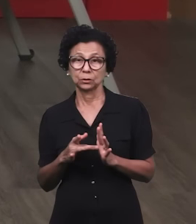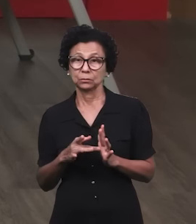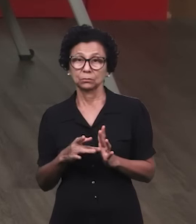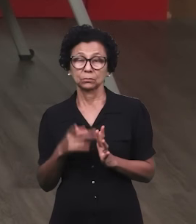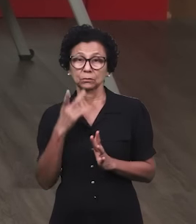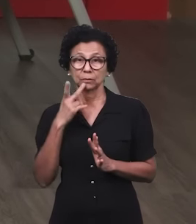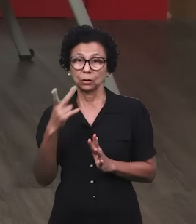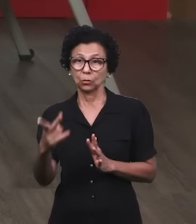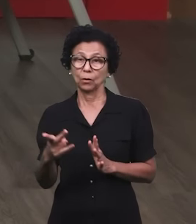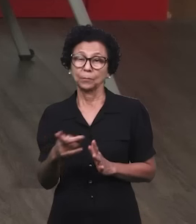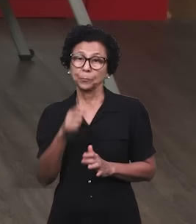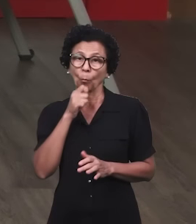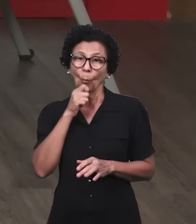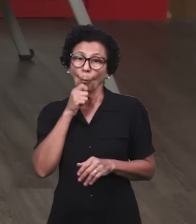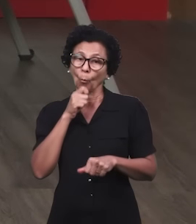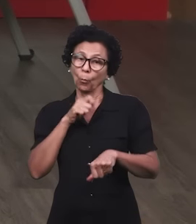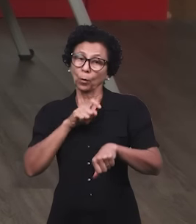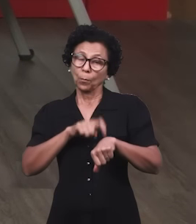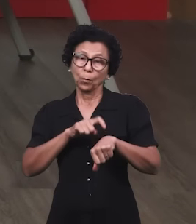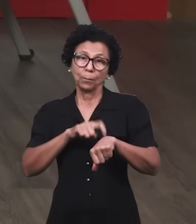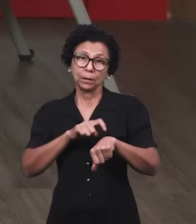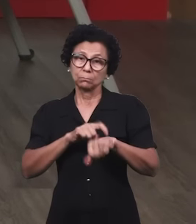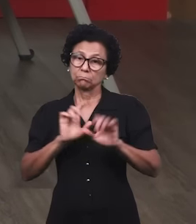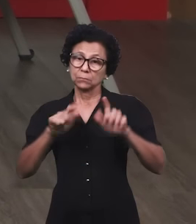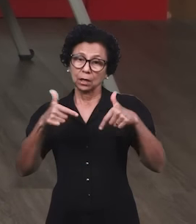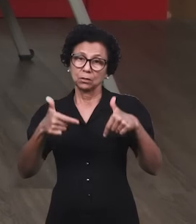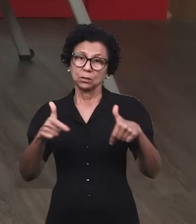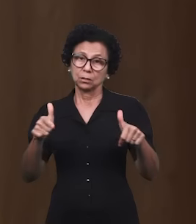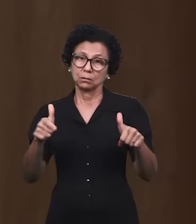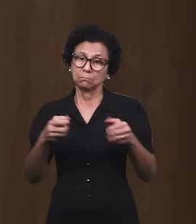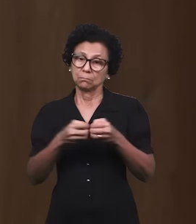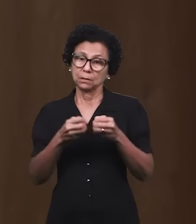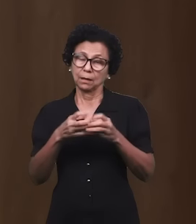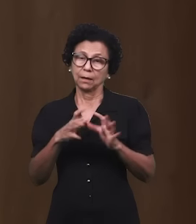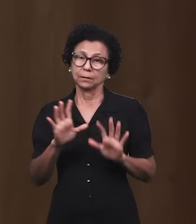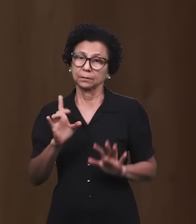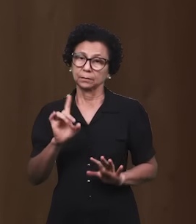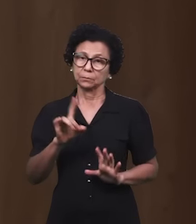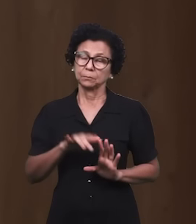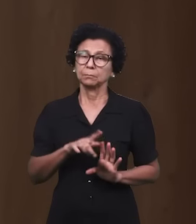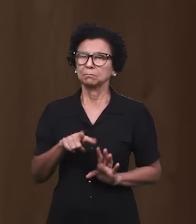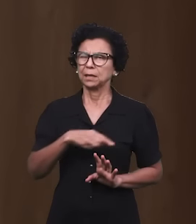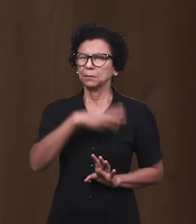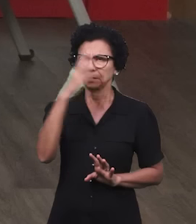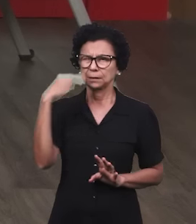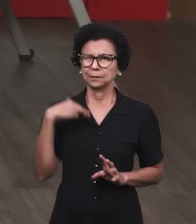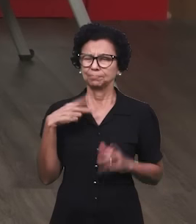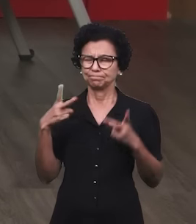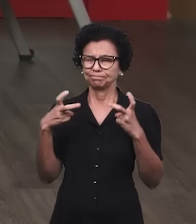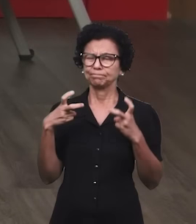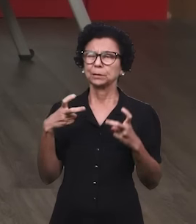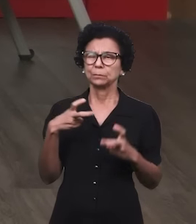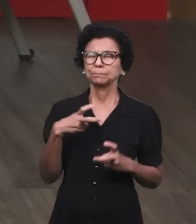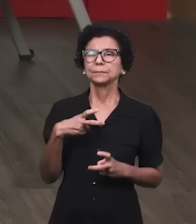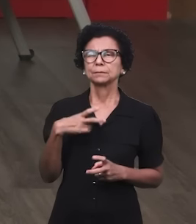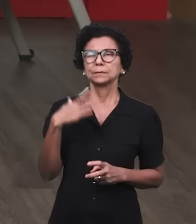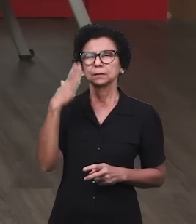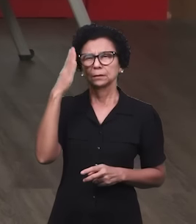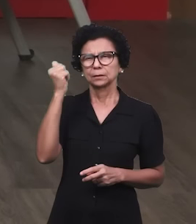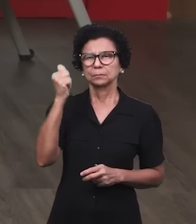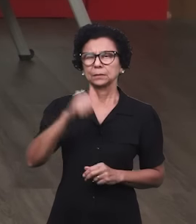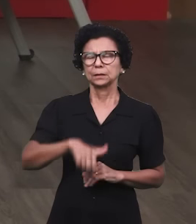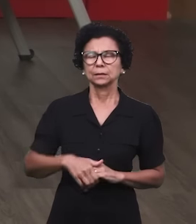como Deus, como Senhor, mas ela já sabia. Já né? sabia. E aqui nós entendemos por que